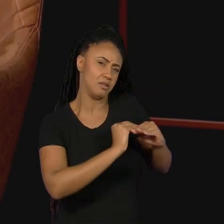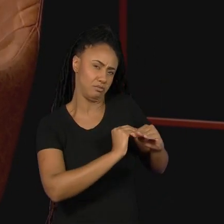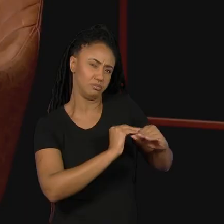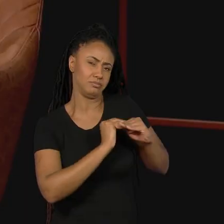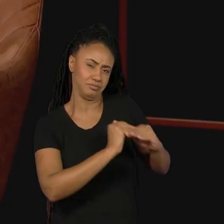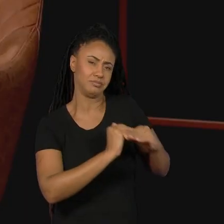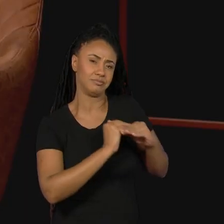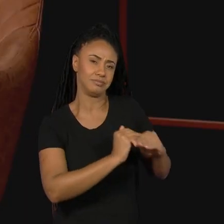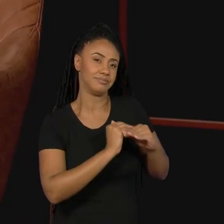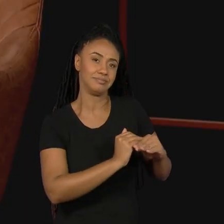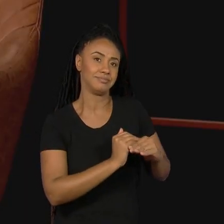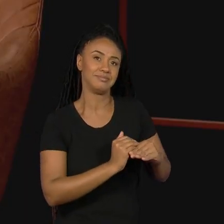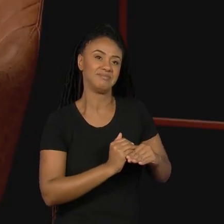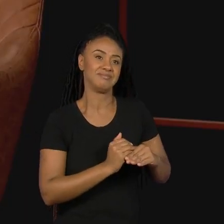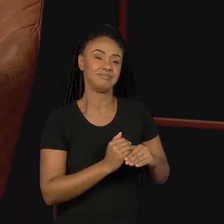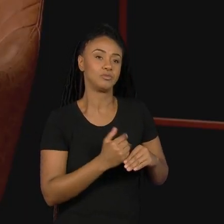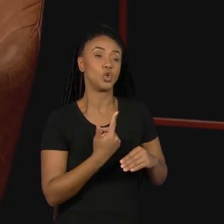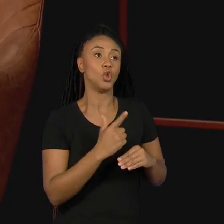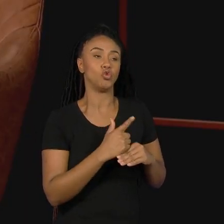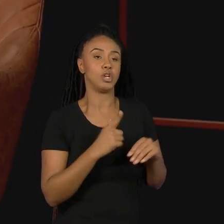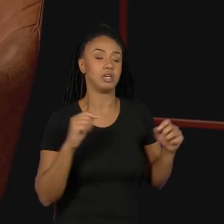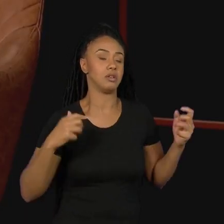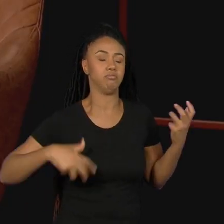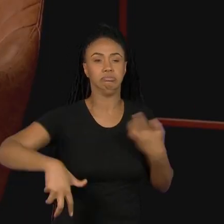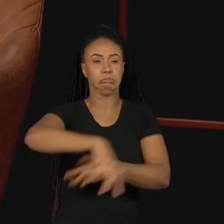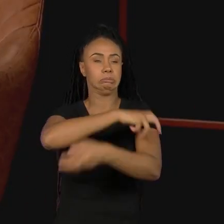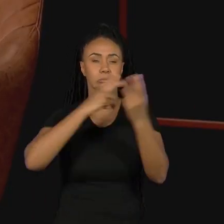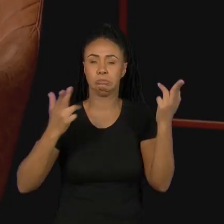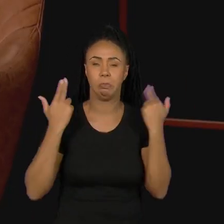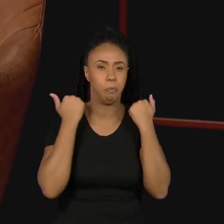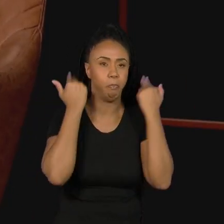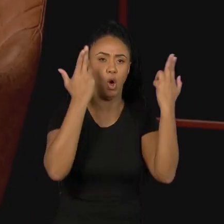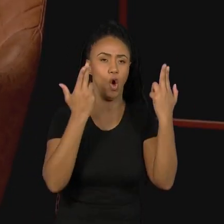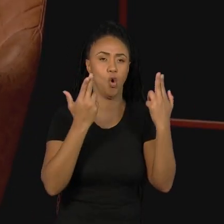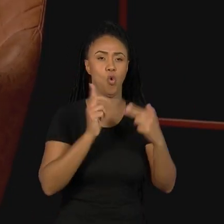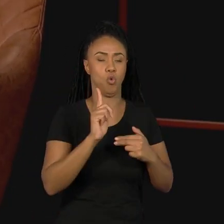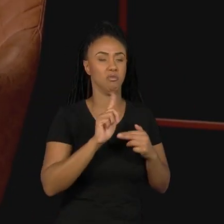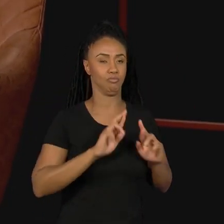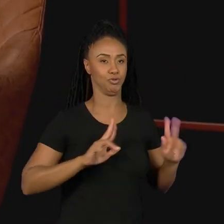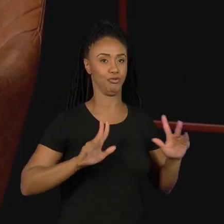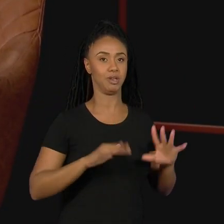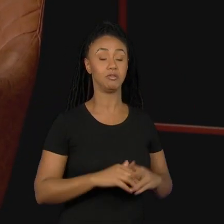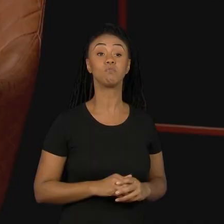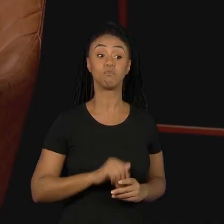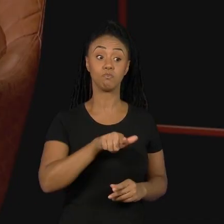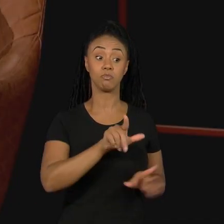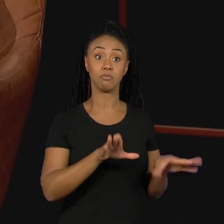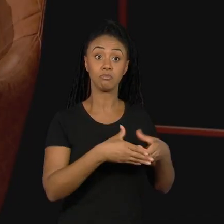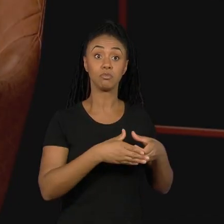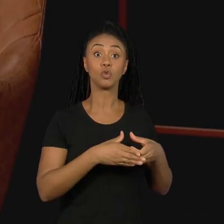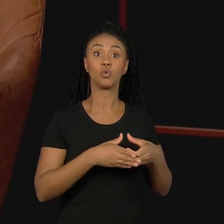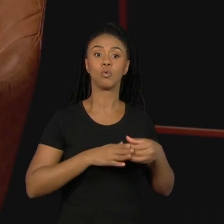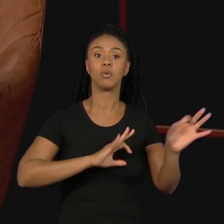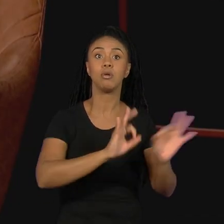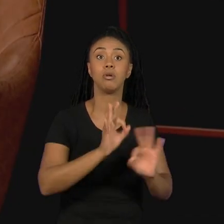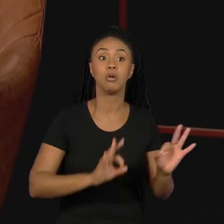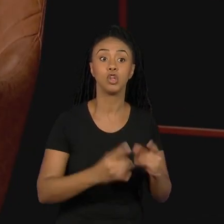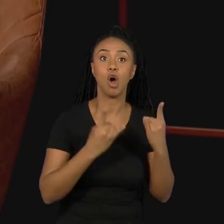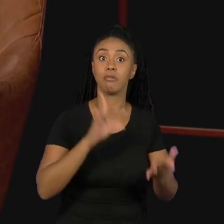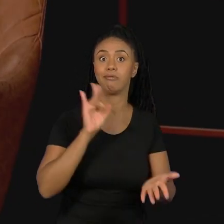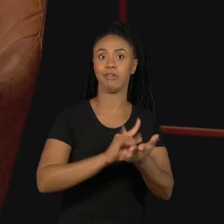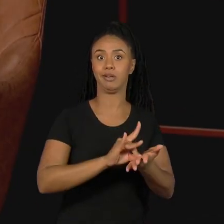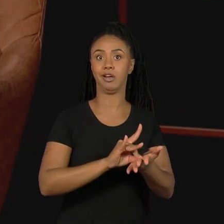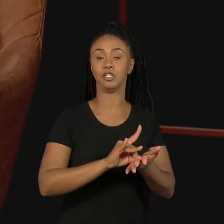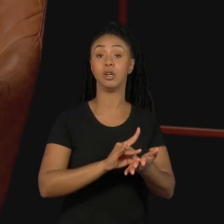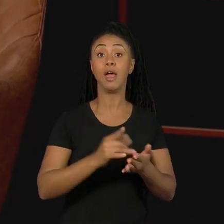sem emoção, sem rebeldia, que o fez existir. Eu organizava shows do rock and roll de verdade.